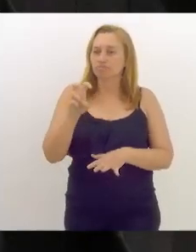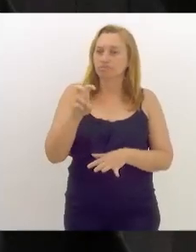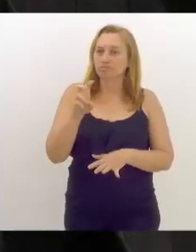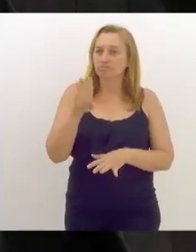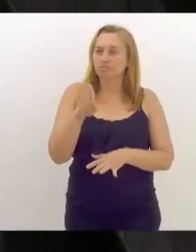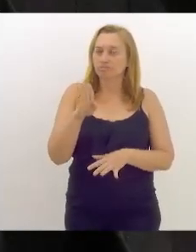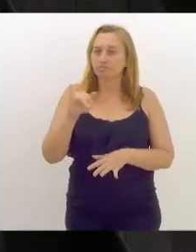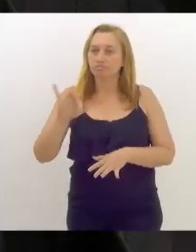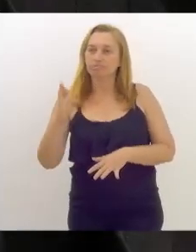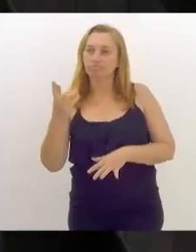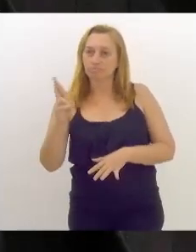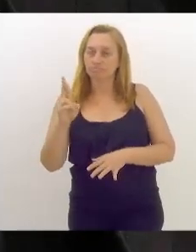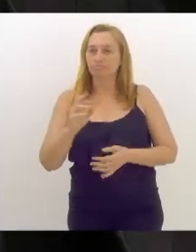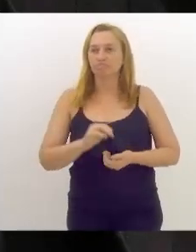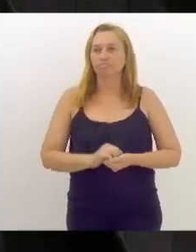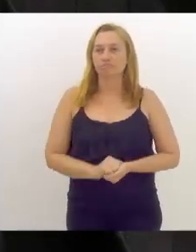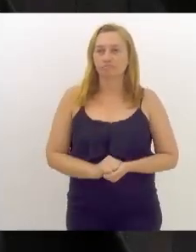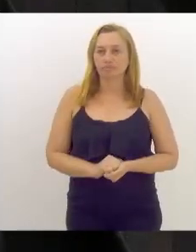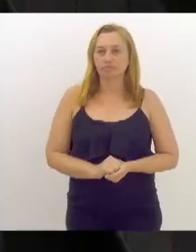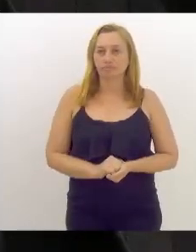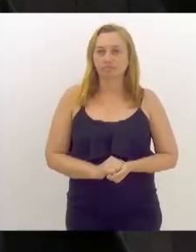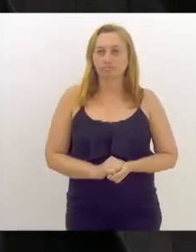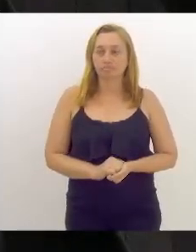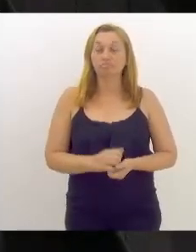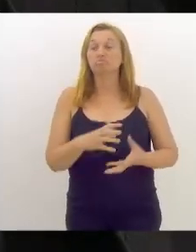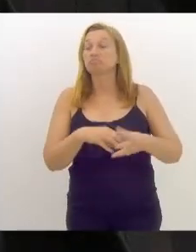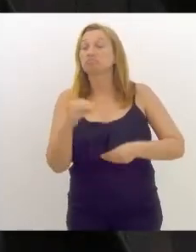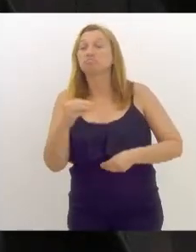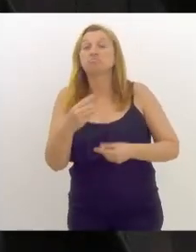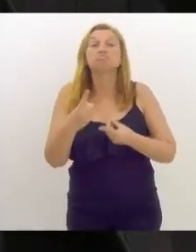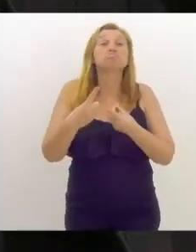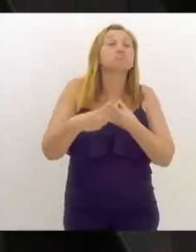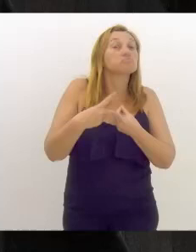de reais. E sumiu por quê?